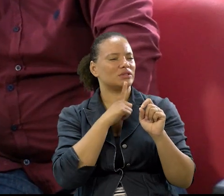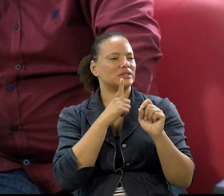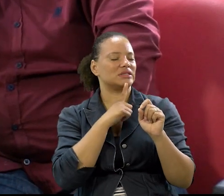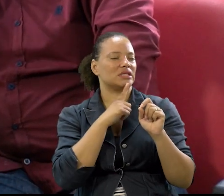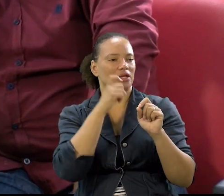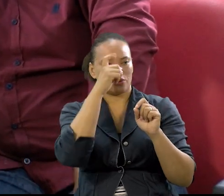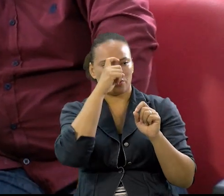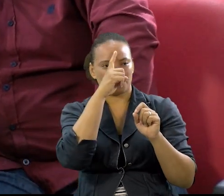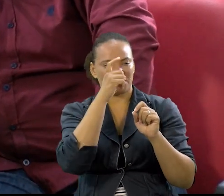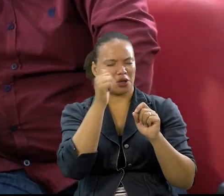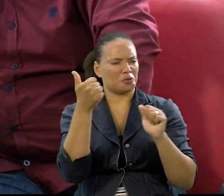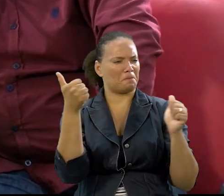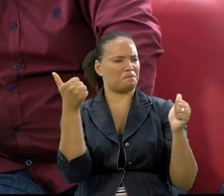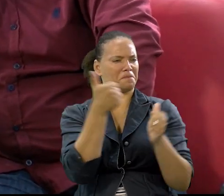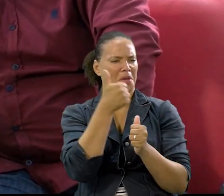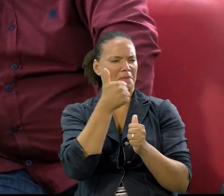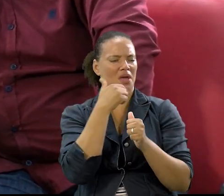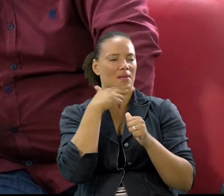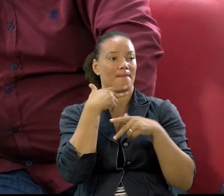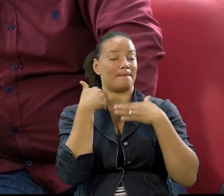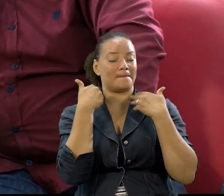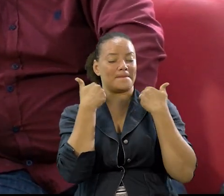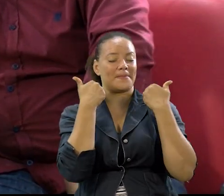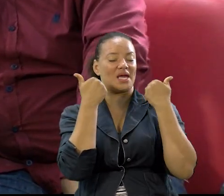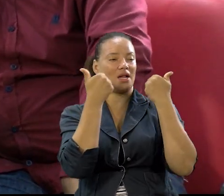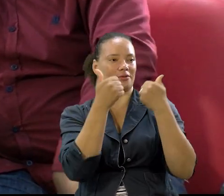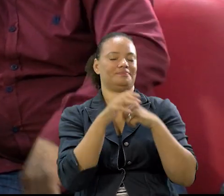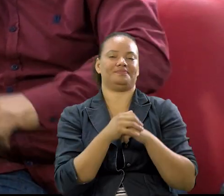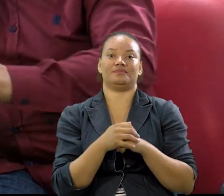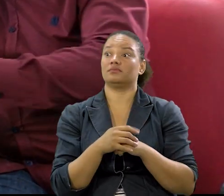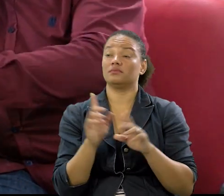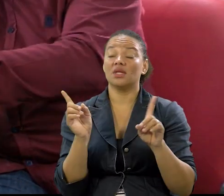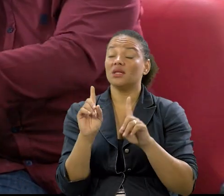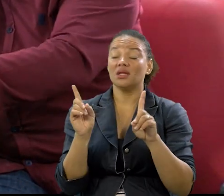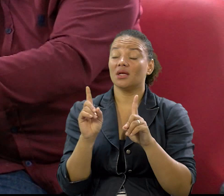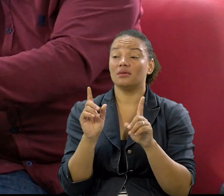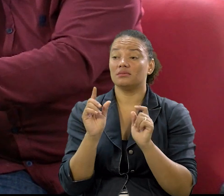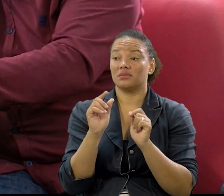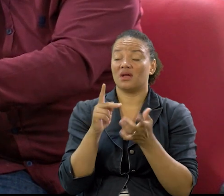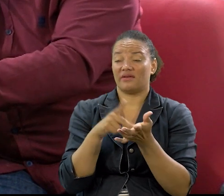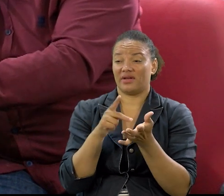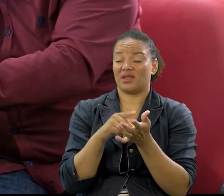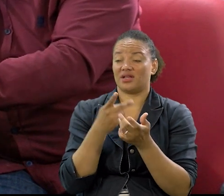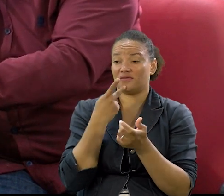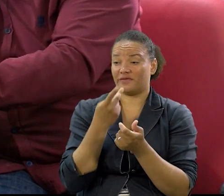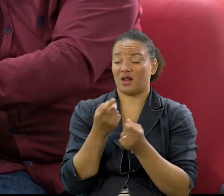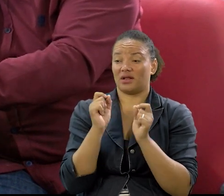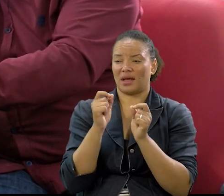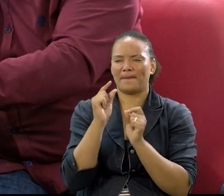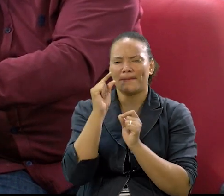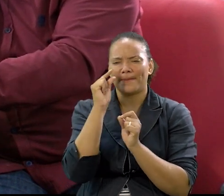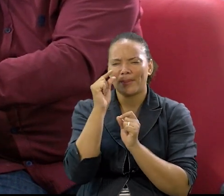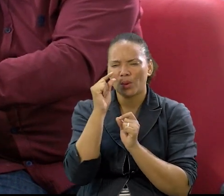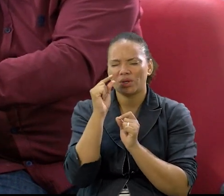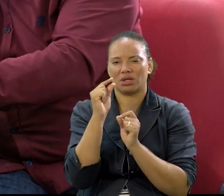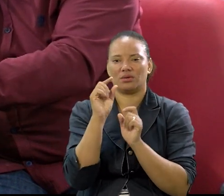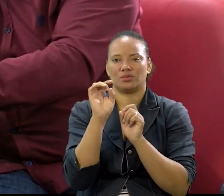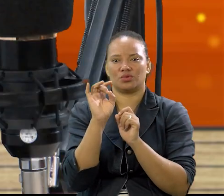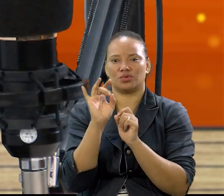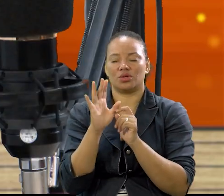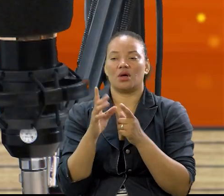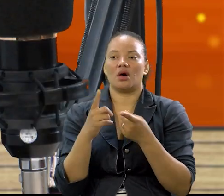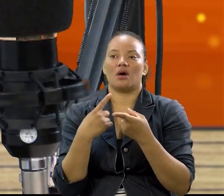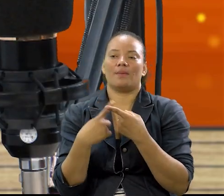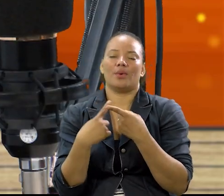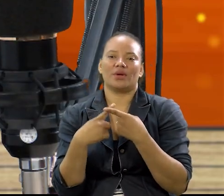qualidade ou não tá muito per na verdade Na verdade eu diria que está bem próximo né porque porque como eu falei antes né